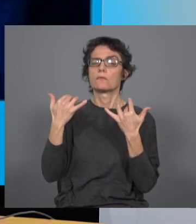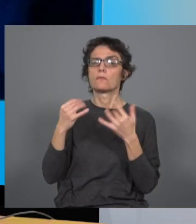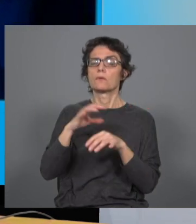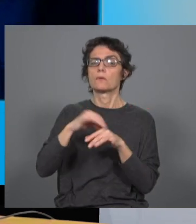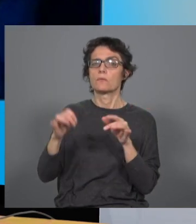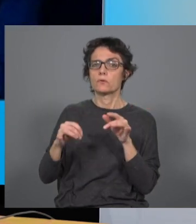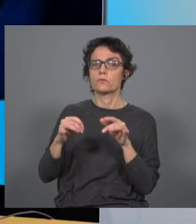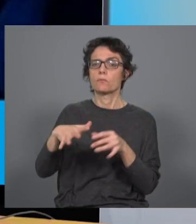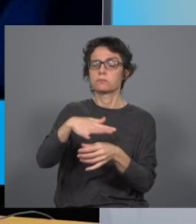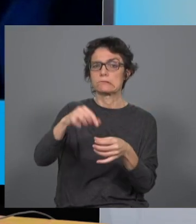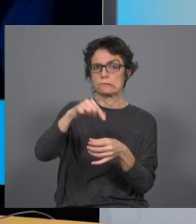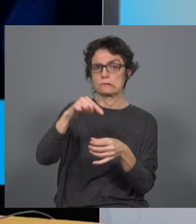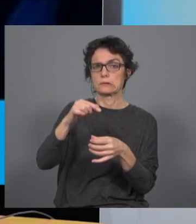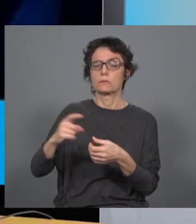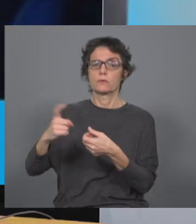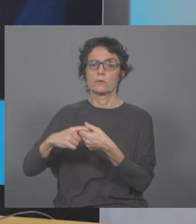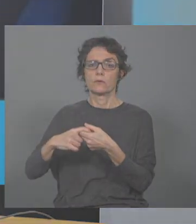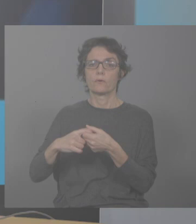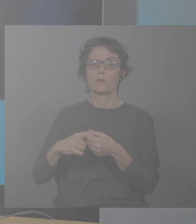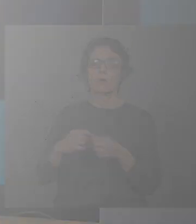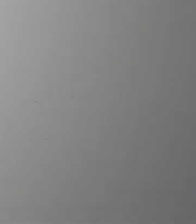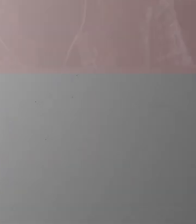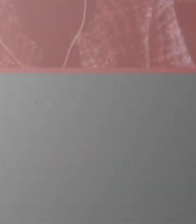numa parceria com a Fundação Ajuda à Igreja que Sofre.